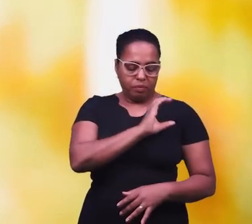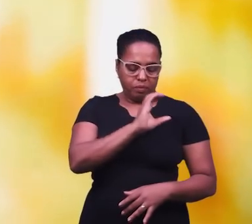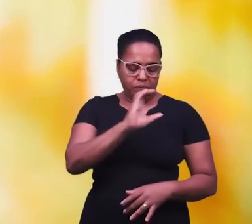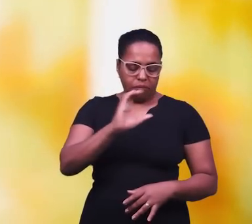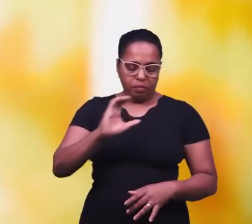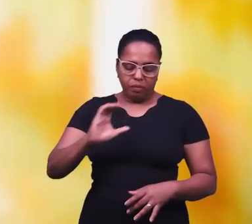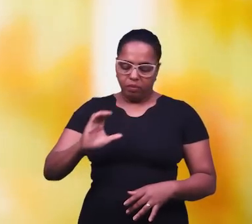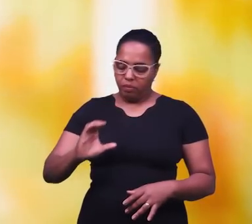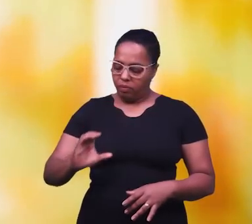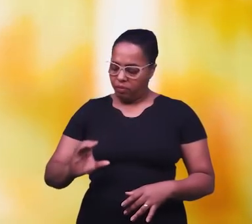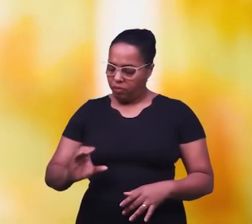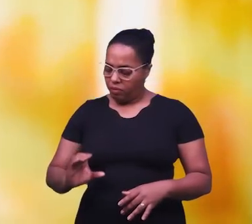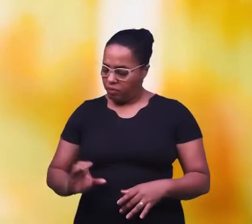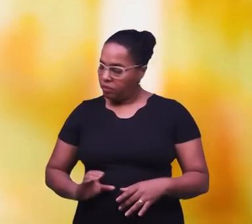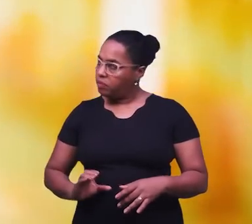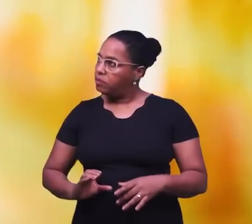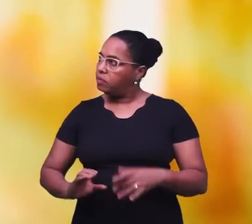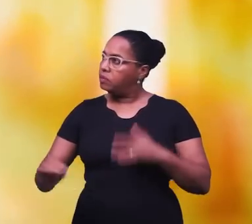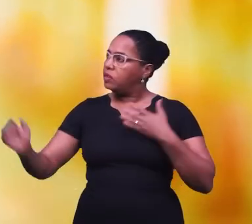encher meu